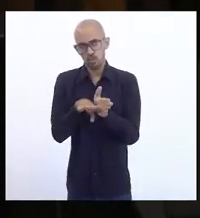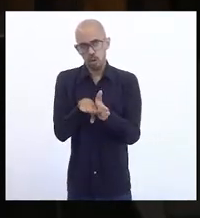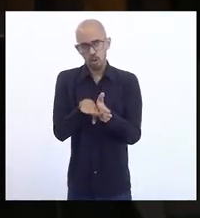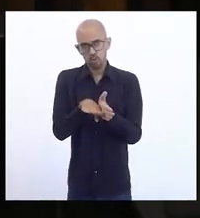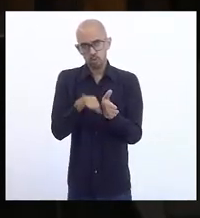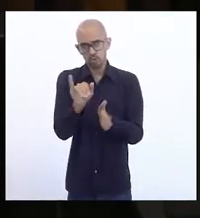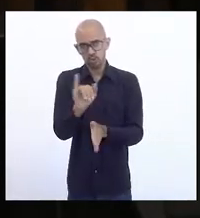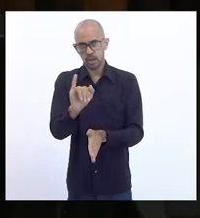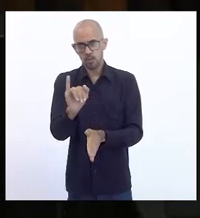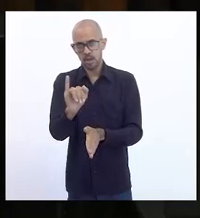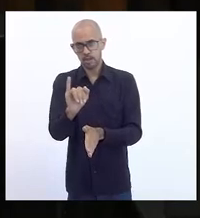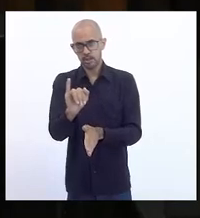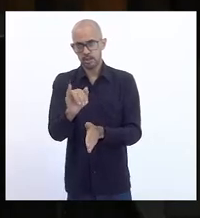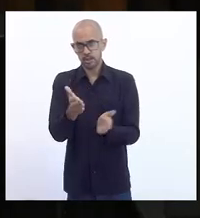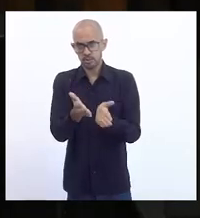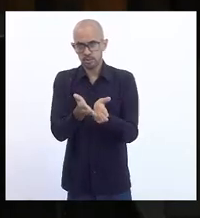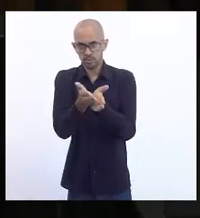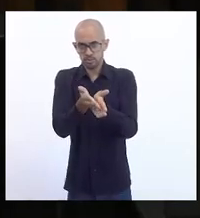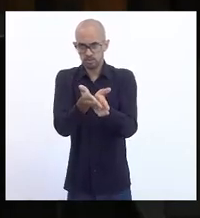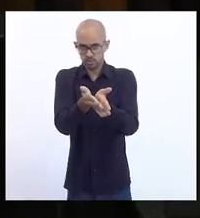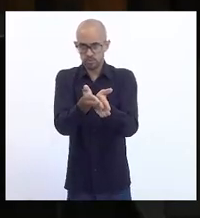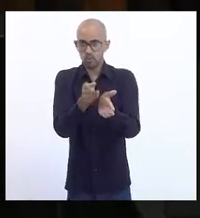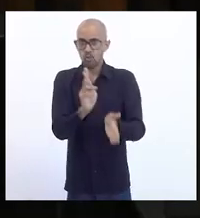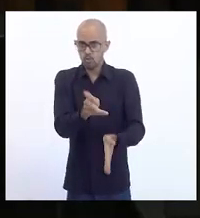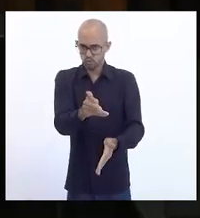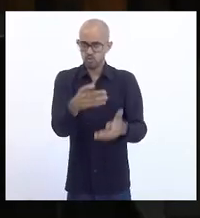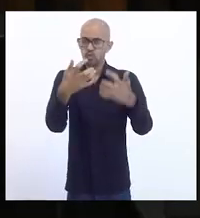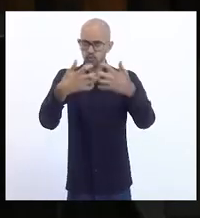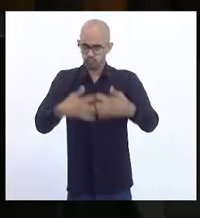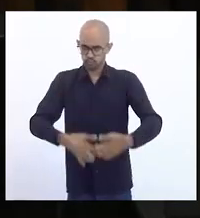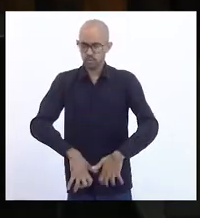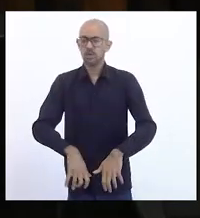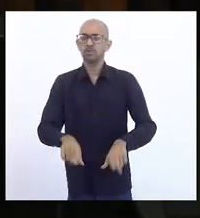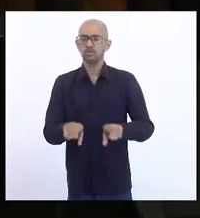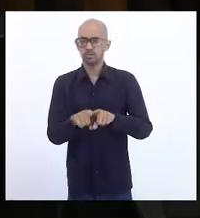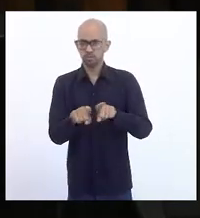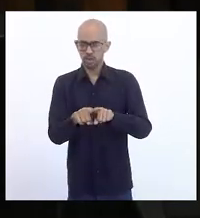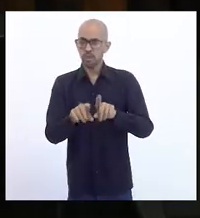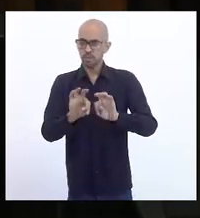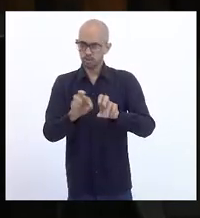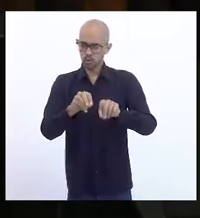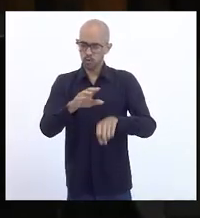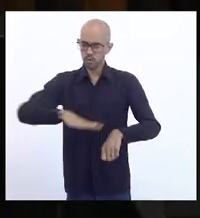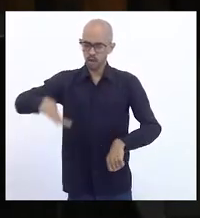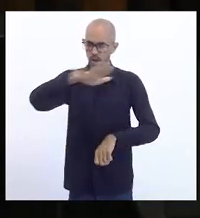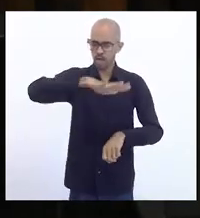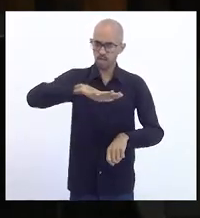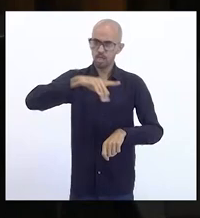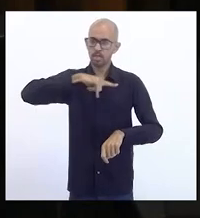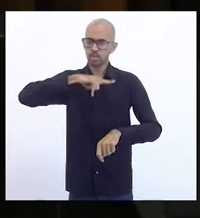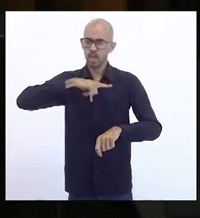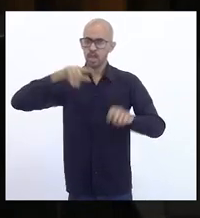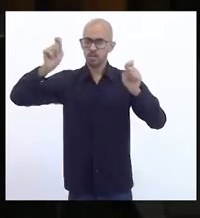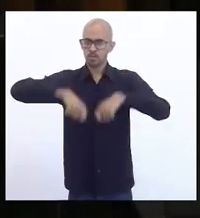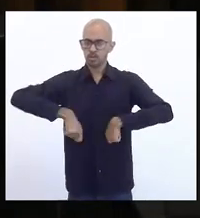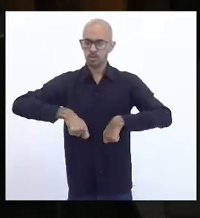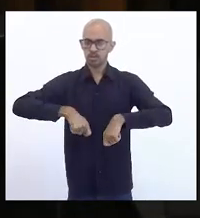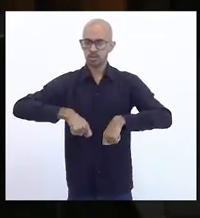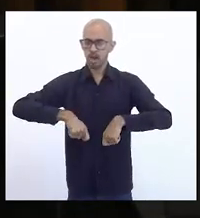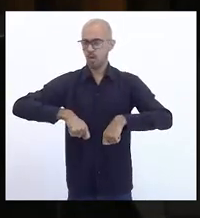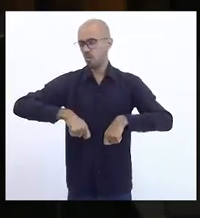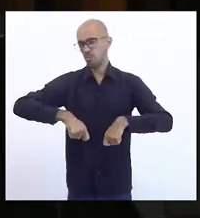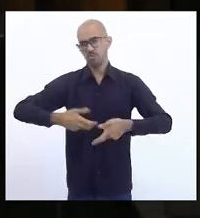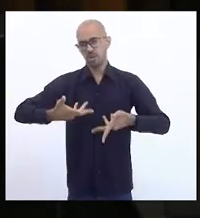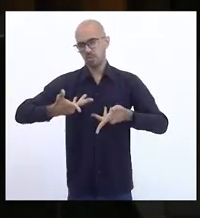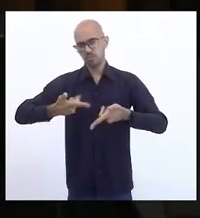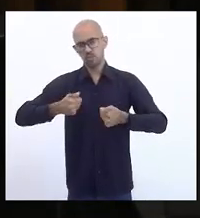Itaguaí continue em atividade. Que toda aquela região tem um potencial imenso